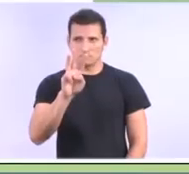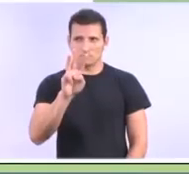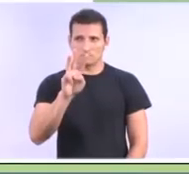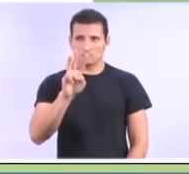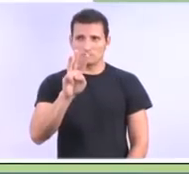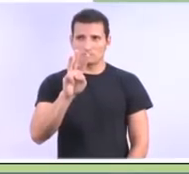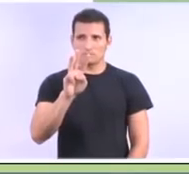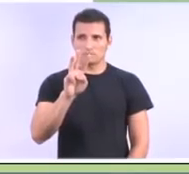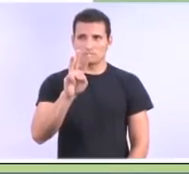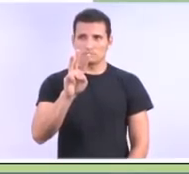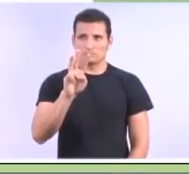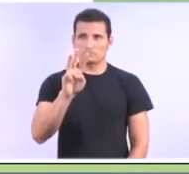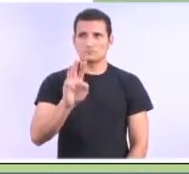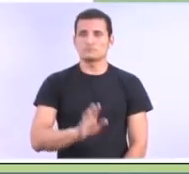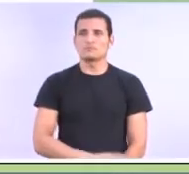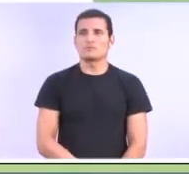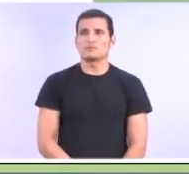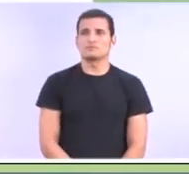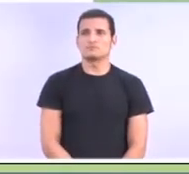instanciando. Ok?